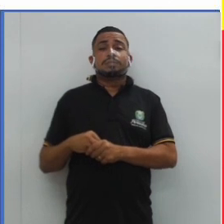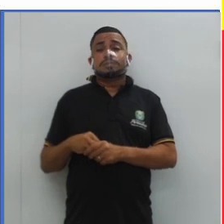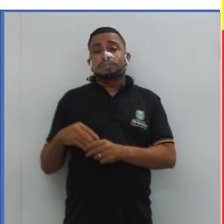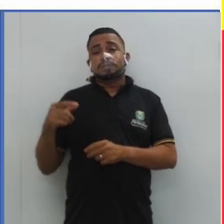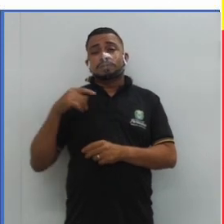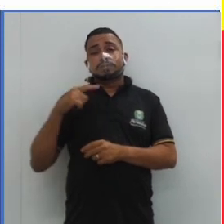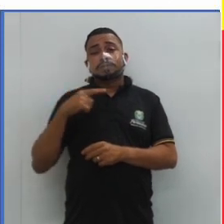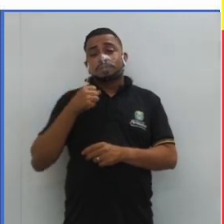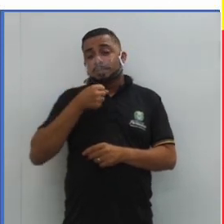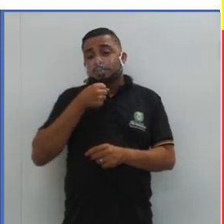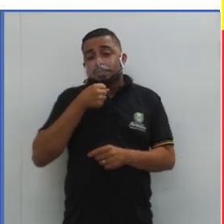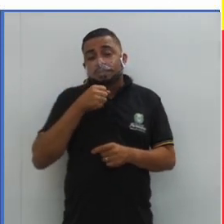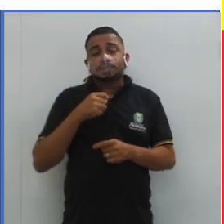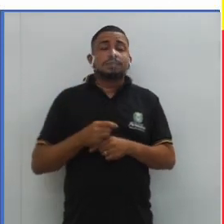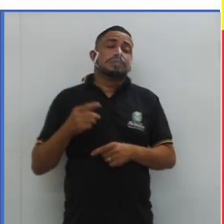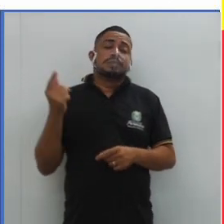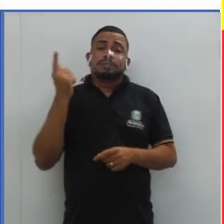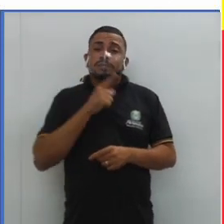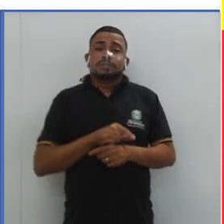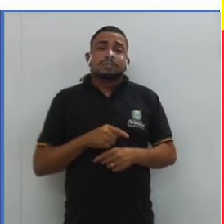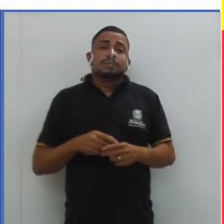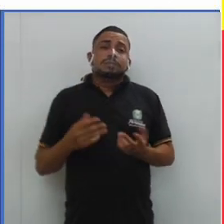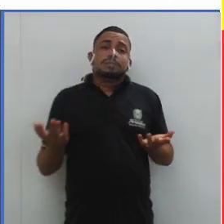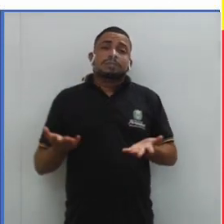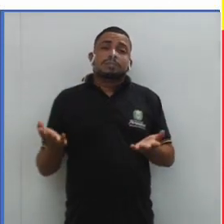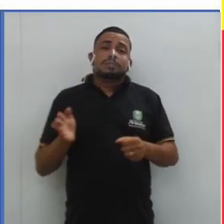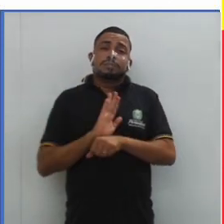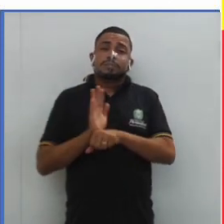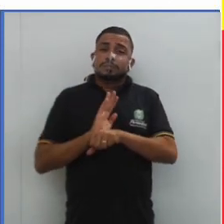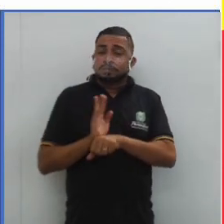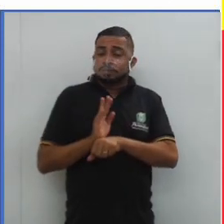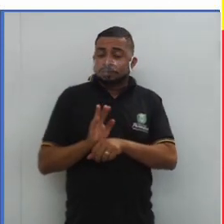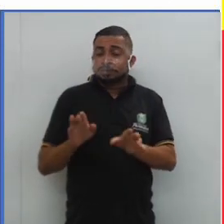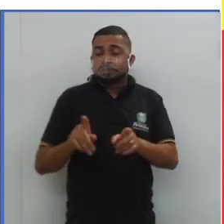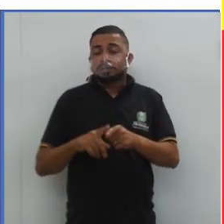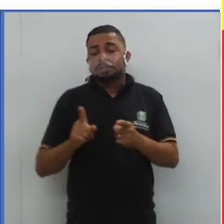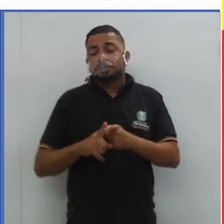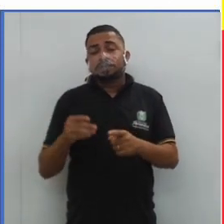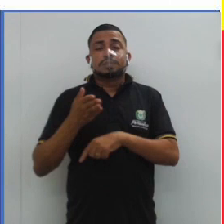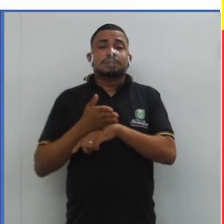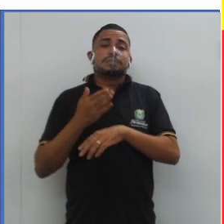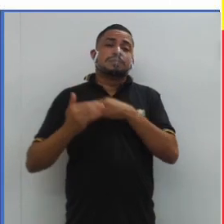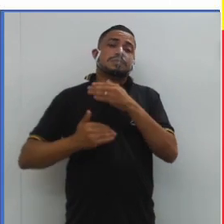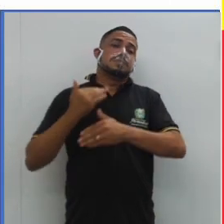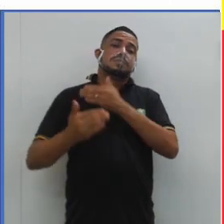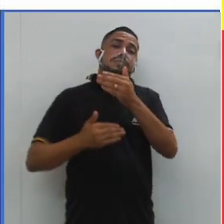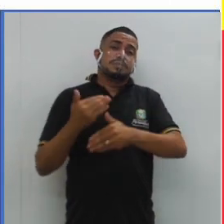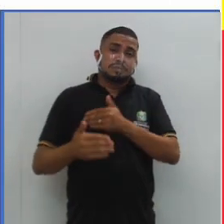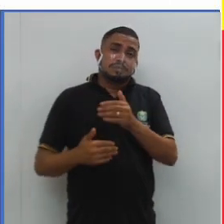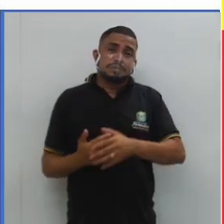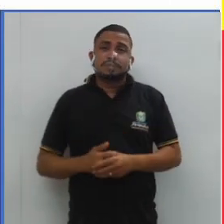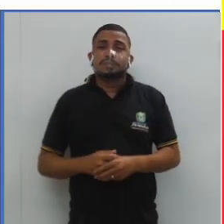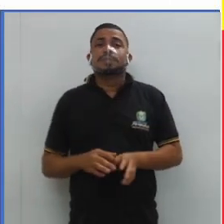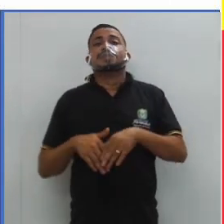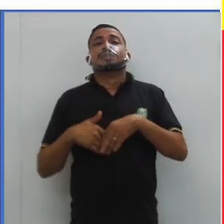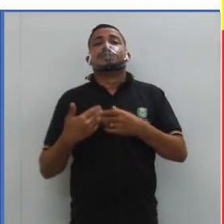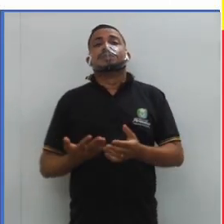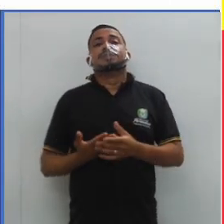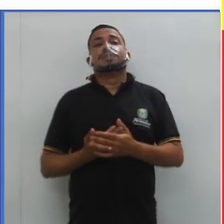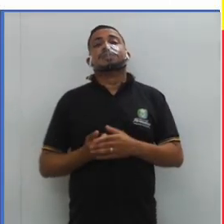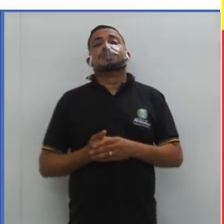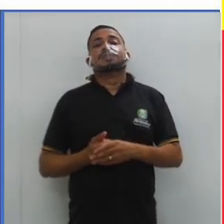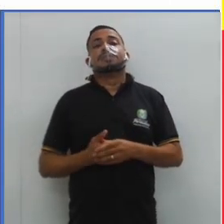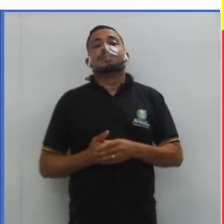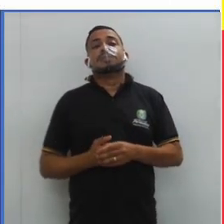que ajuda a dar os efeitos que conhecemos no filme de hoje. Então, assim, as câmeras elas também foram evoluindo, o cinema também foi evoluindo, né? Então,